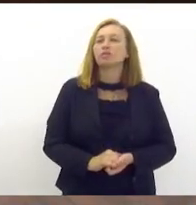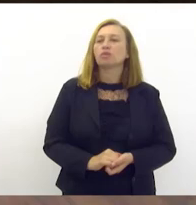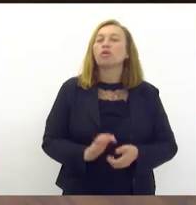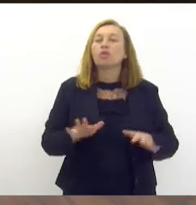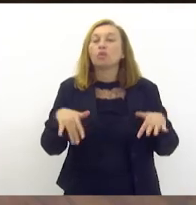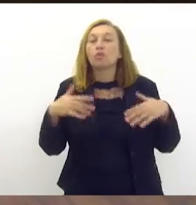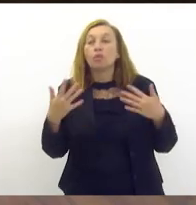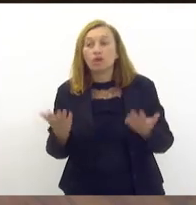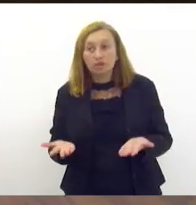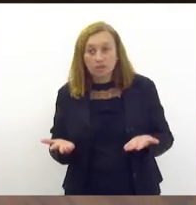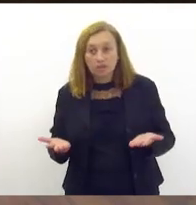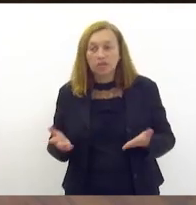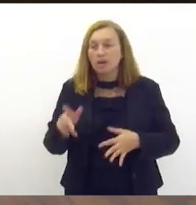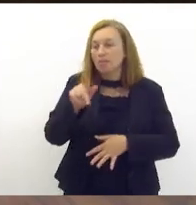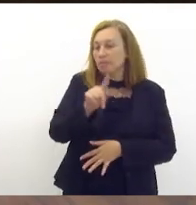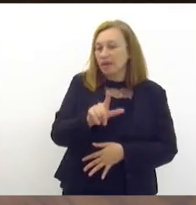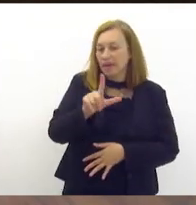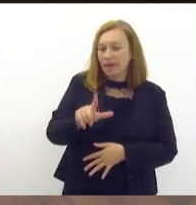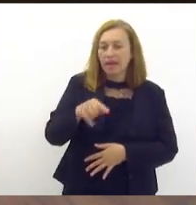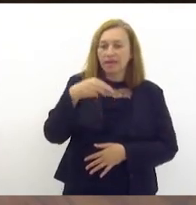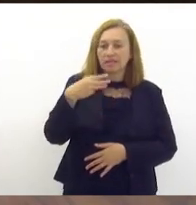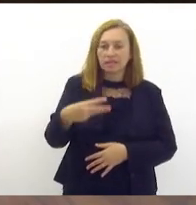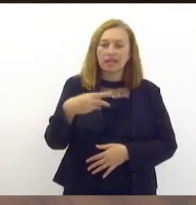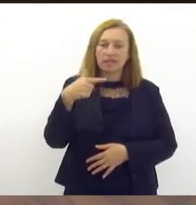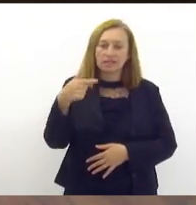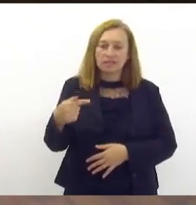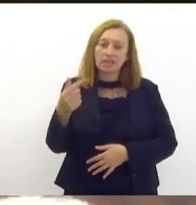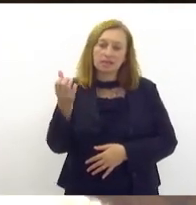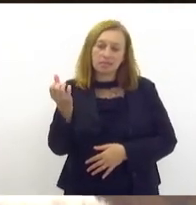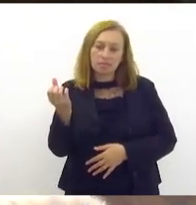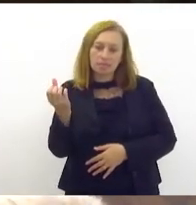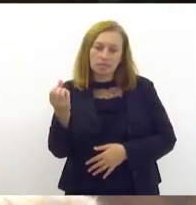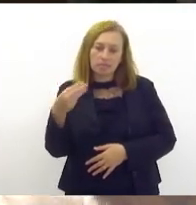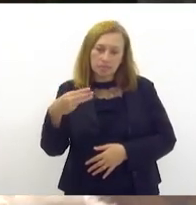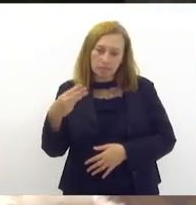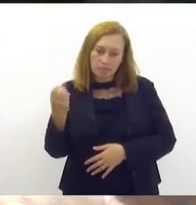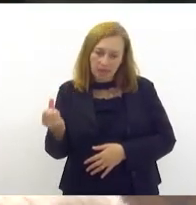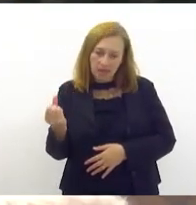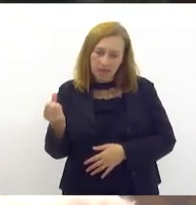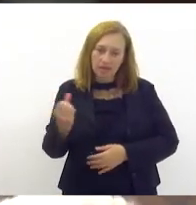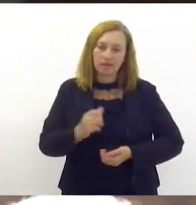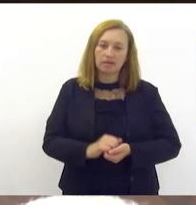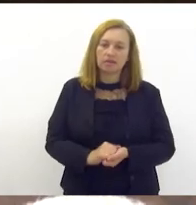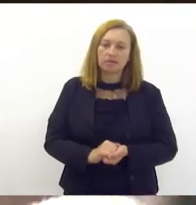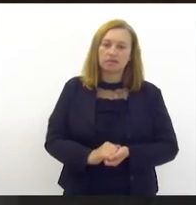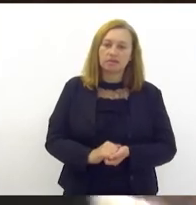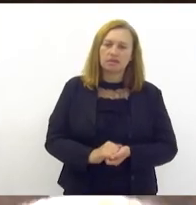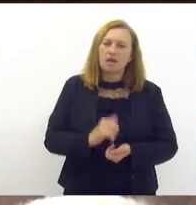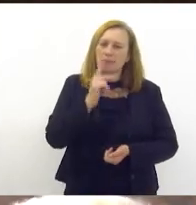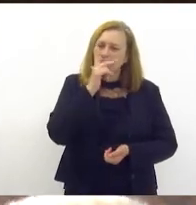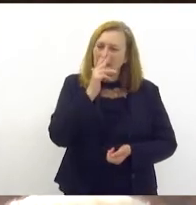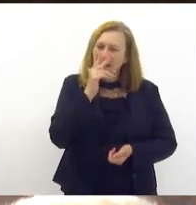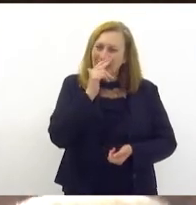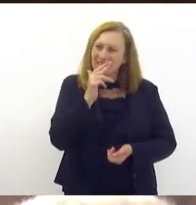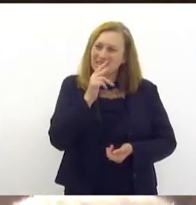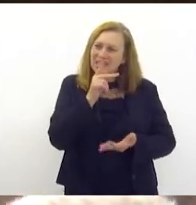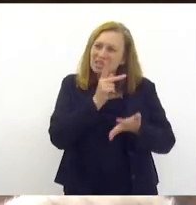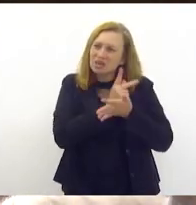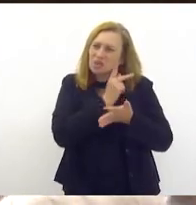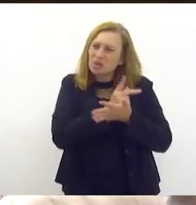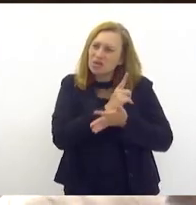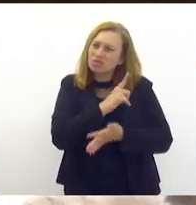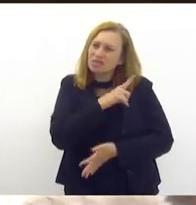quanto ao PL 376, parece que houve um mal entendido